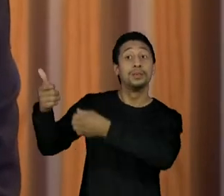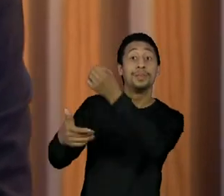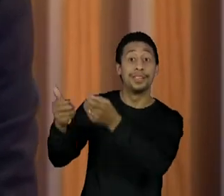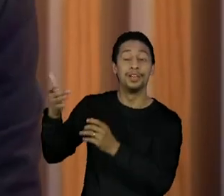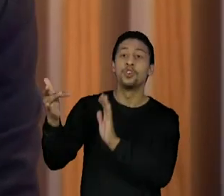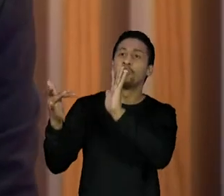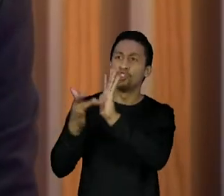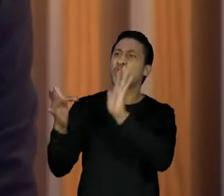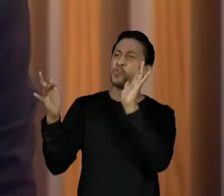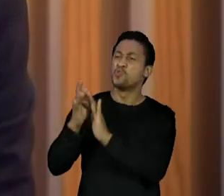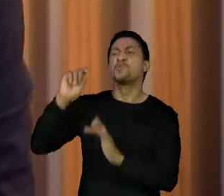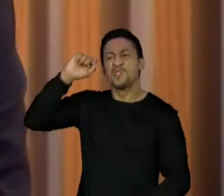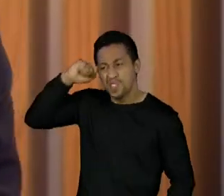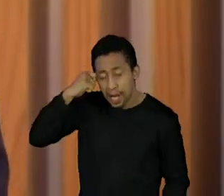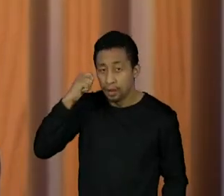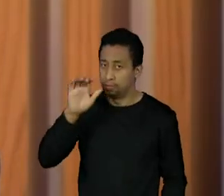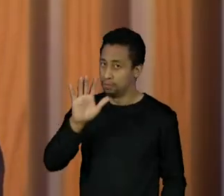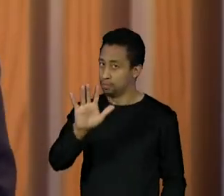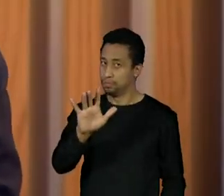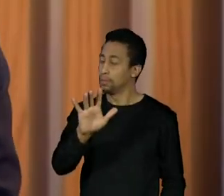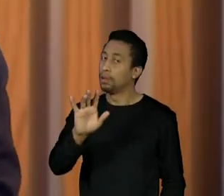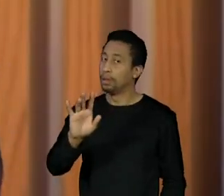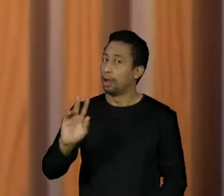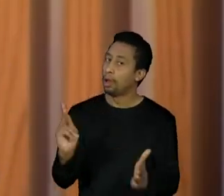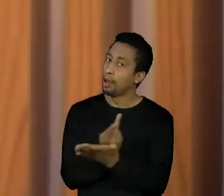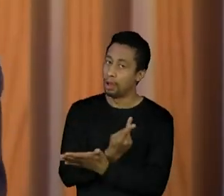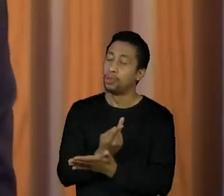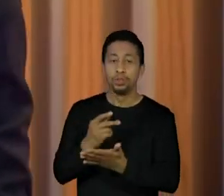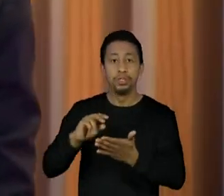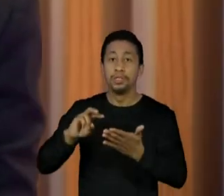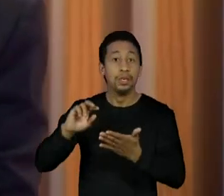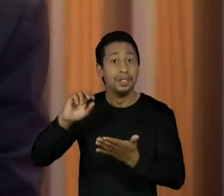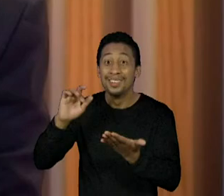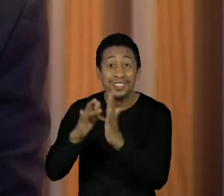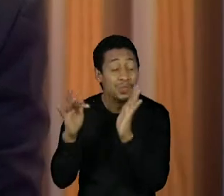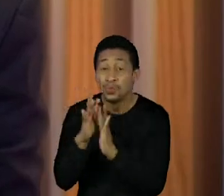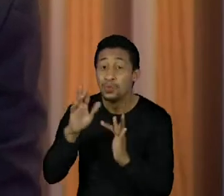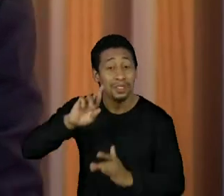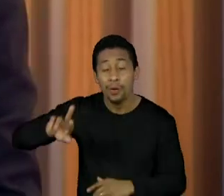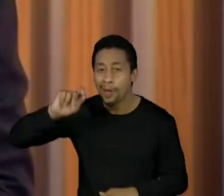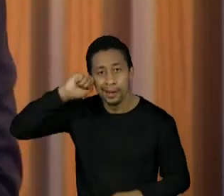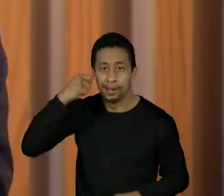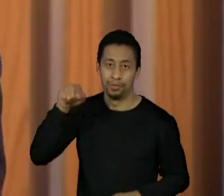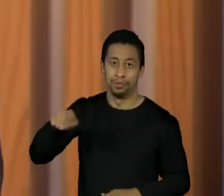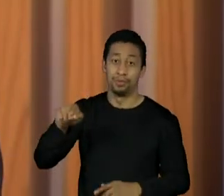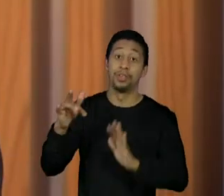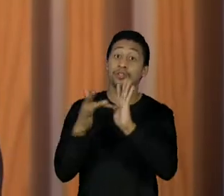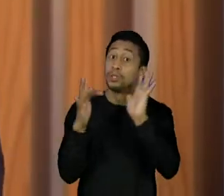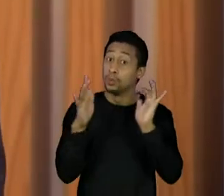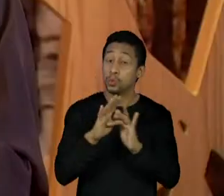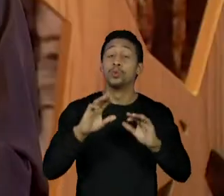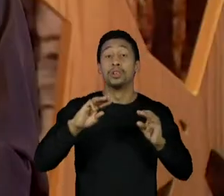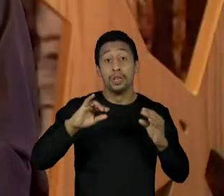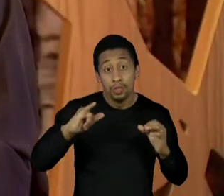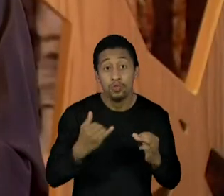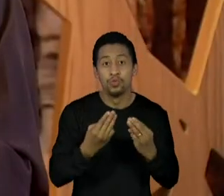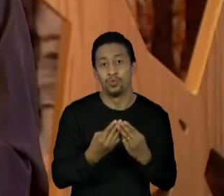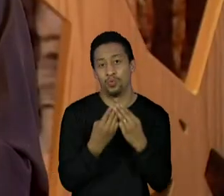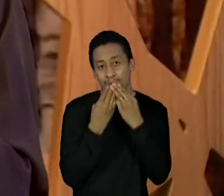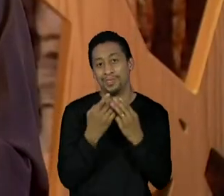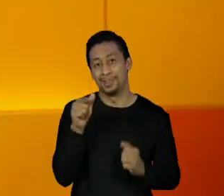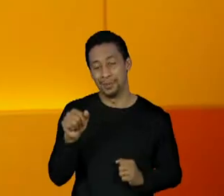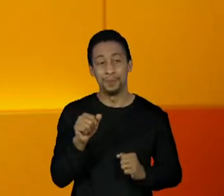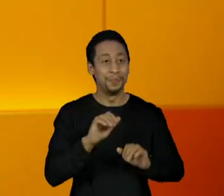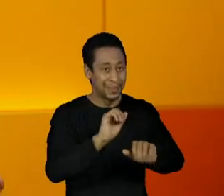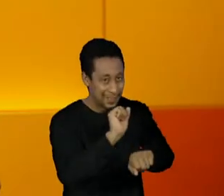Jesus era negro. Não, Jesus não era negro. Jesus era judeu, e o judeu não é negro. É uma outra tez de pele. Eu quero pedir licença